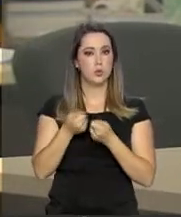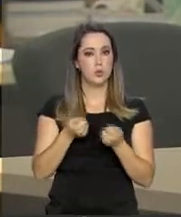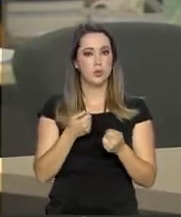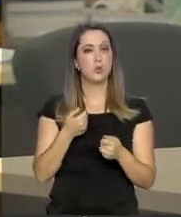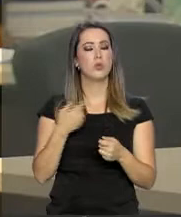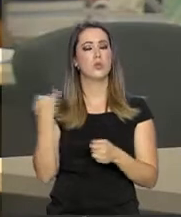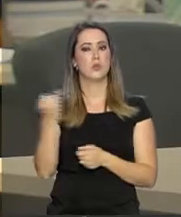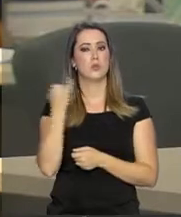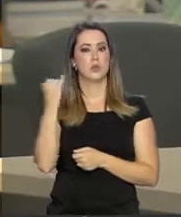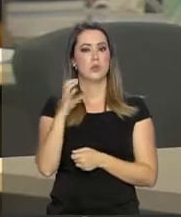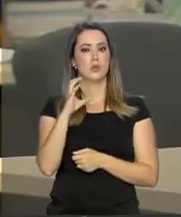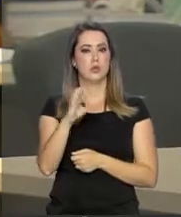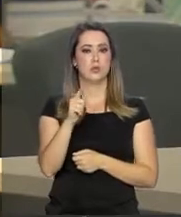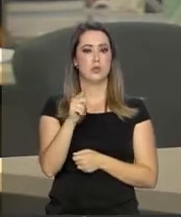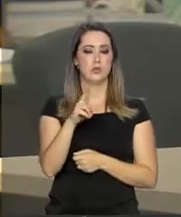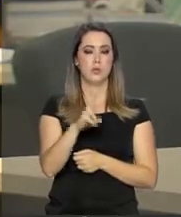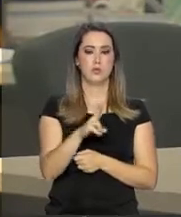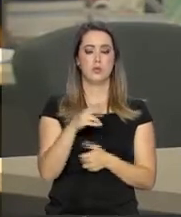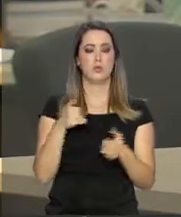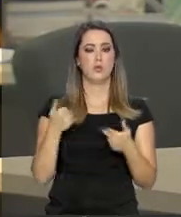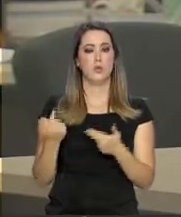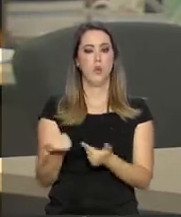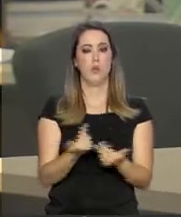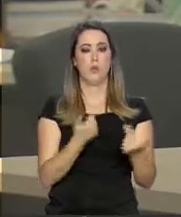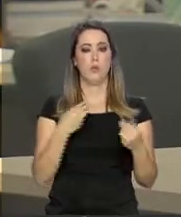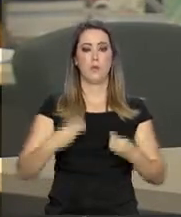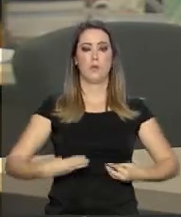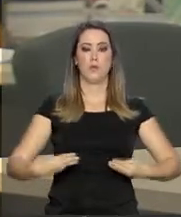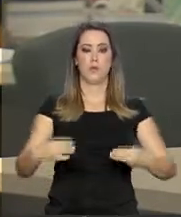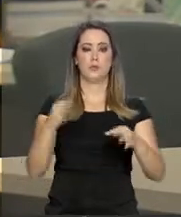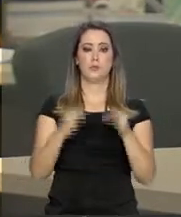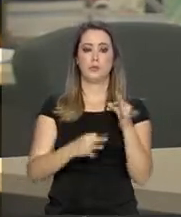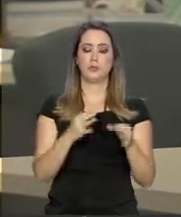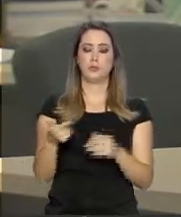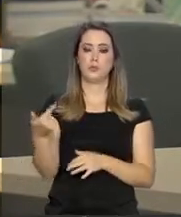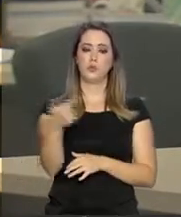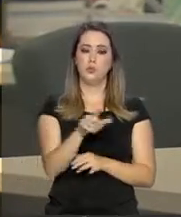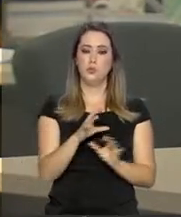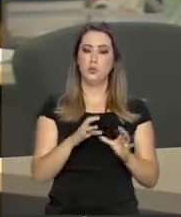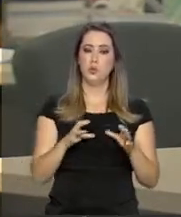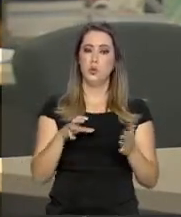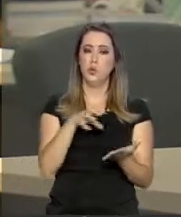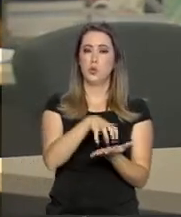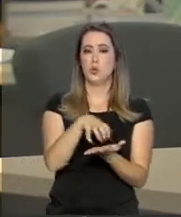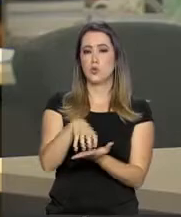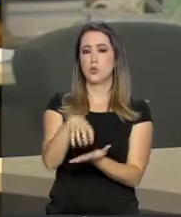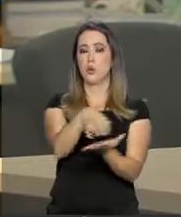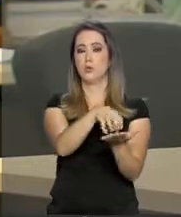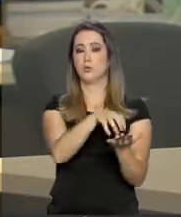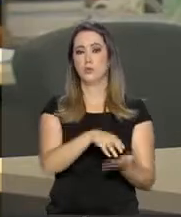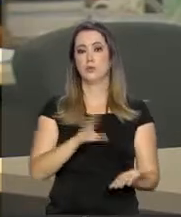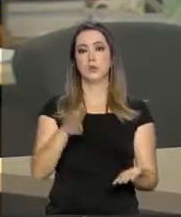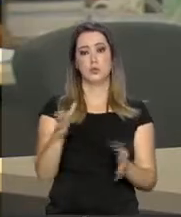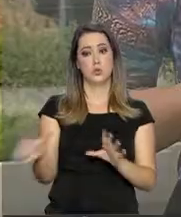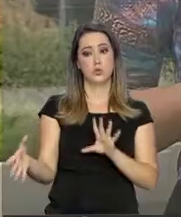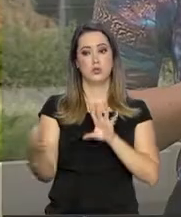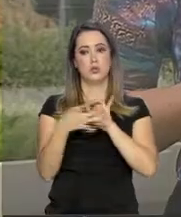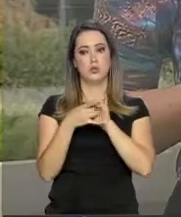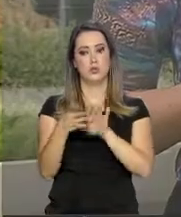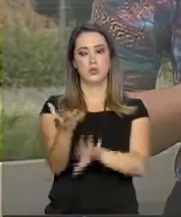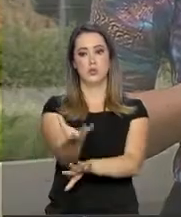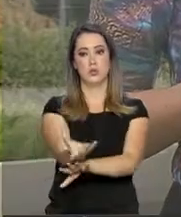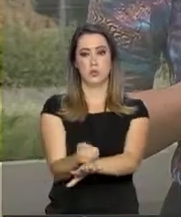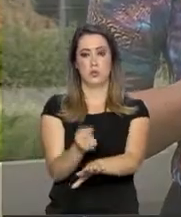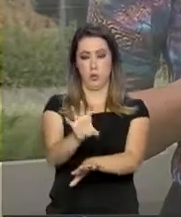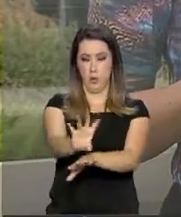peso como a seju né e assim como o ministério da justiça outros órgãos já estou caminhando pra resolveu ouvir a novidade